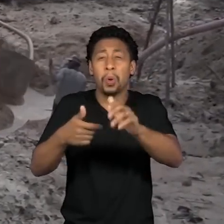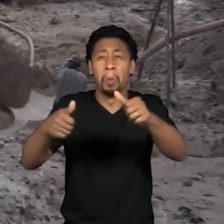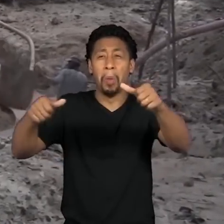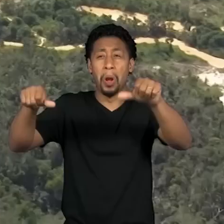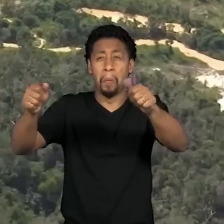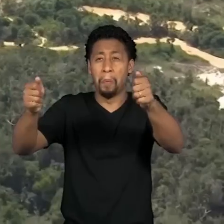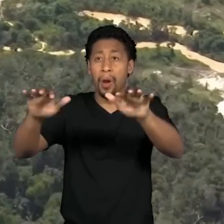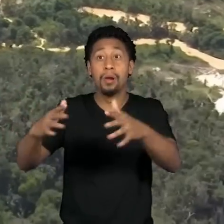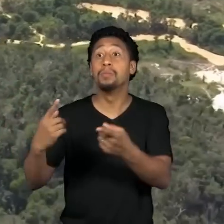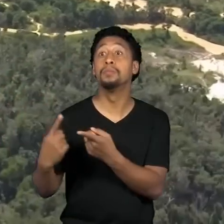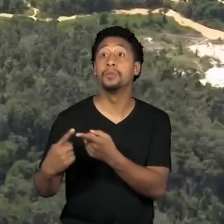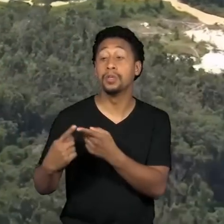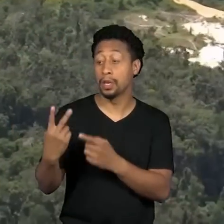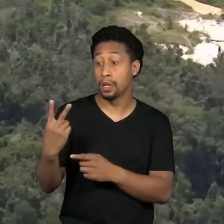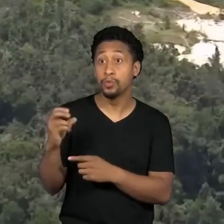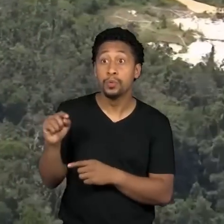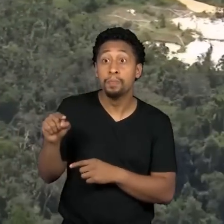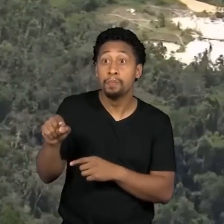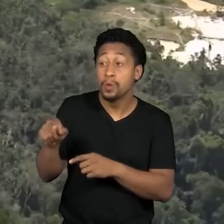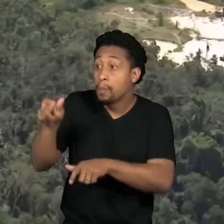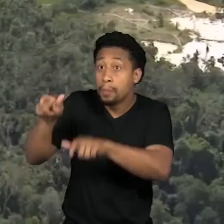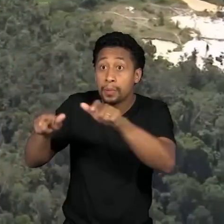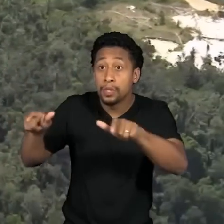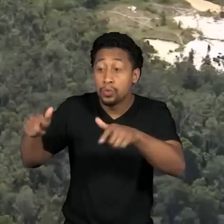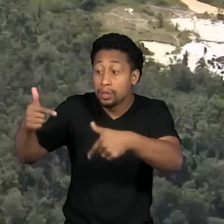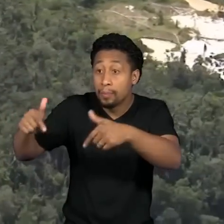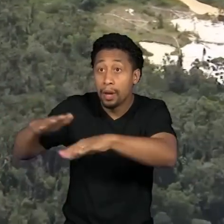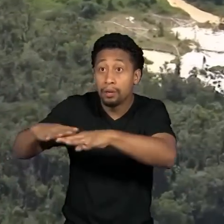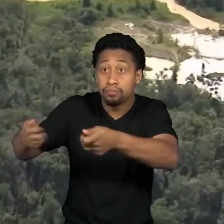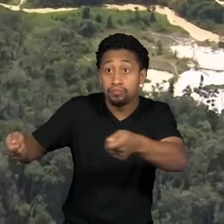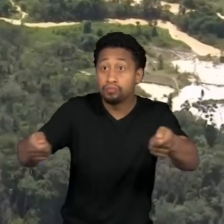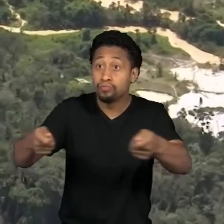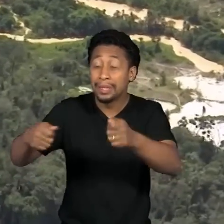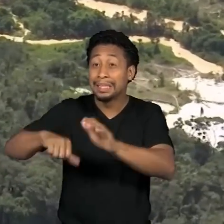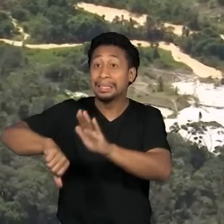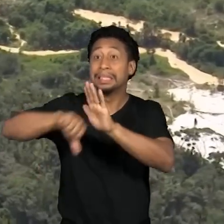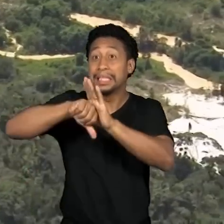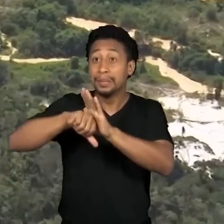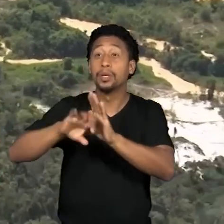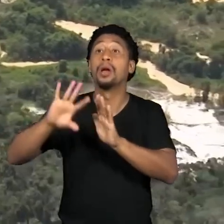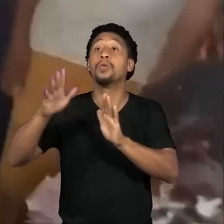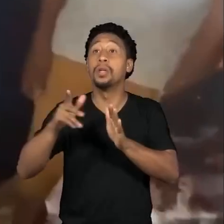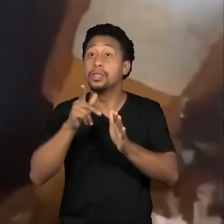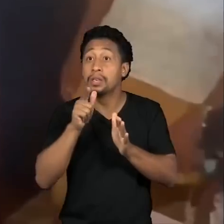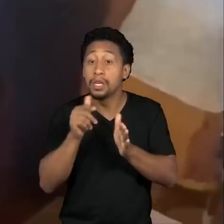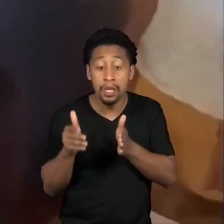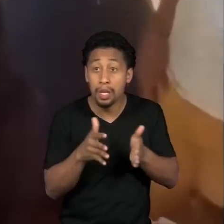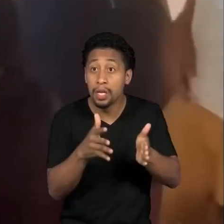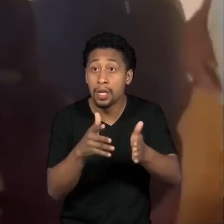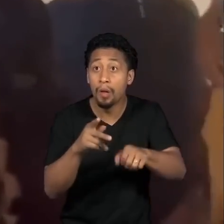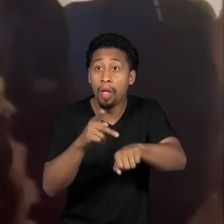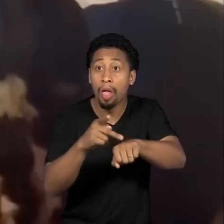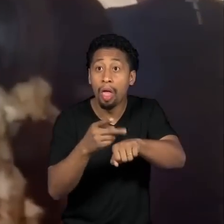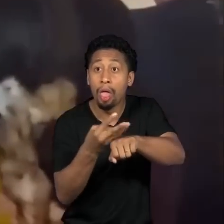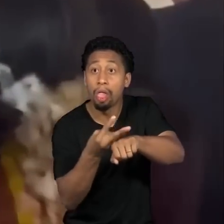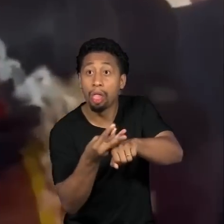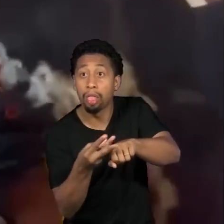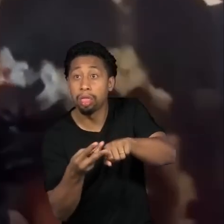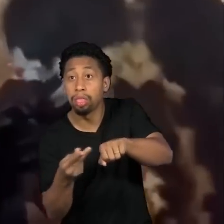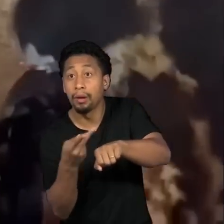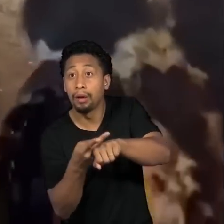de 20 mil garimpeiros ilegais que contaminam os rios com mercúrio. Mais de 1.000 indígenas